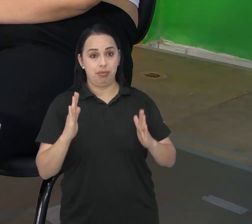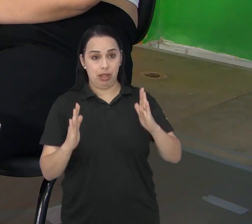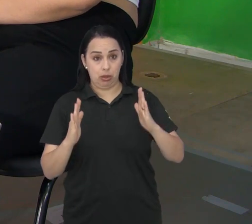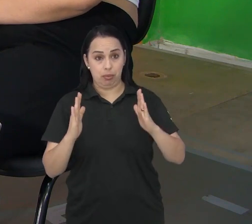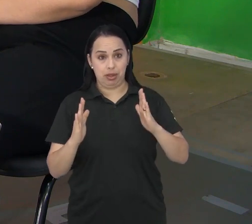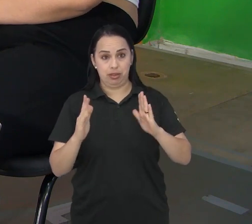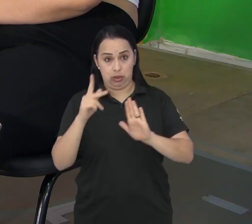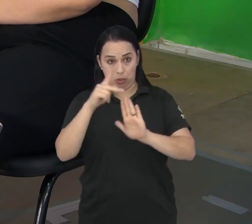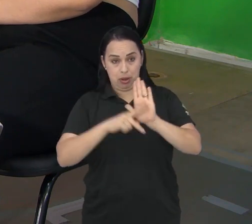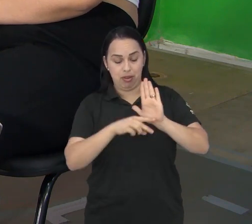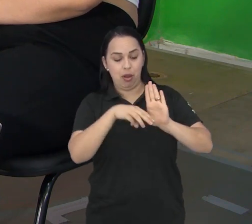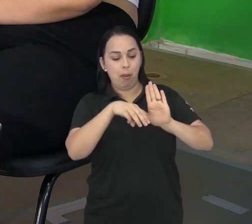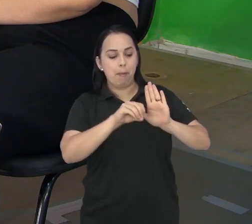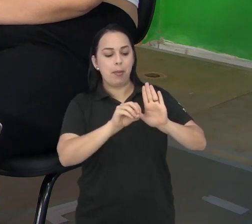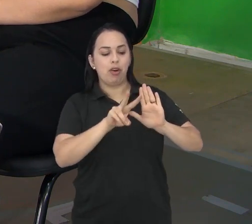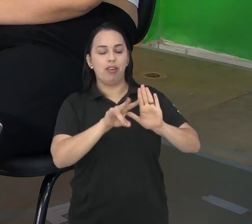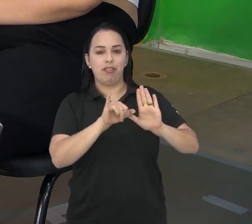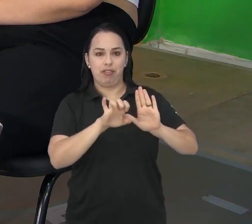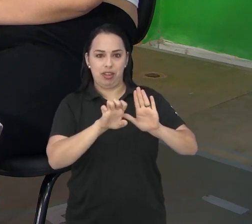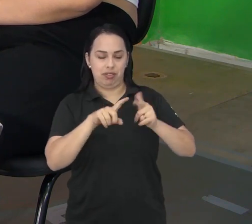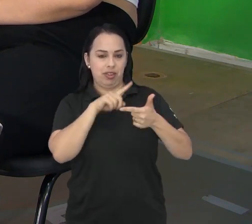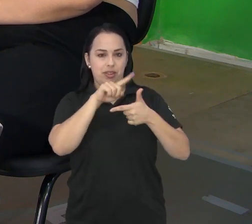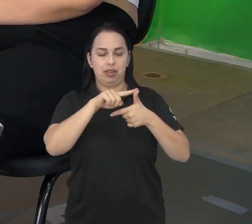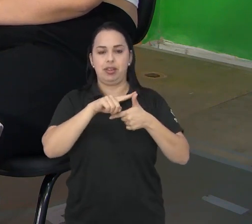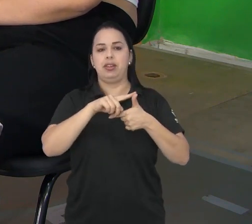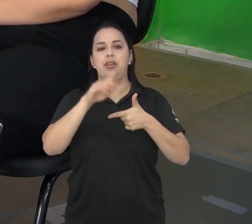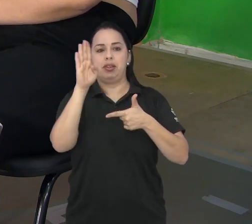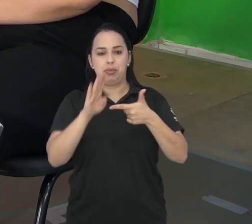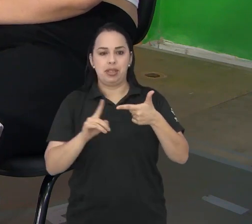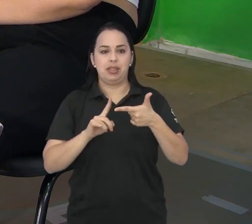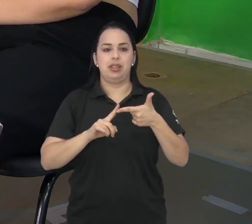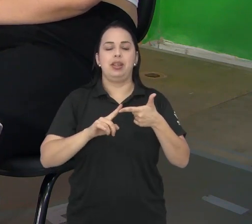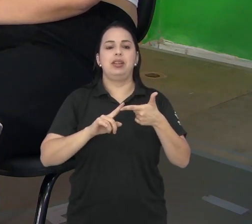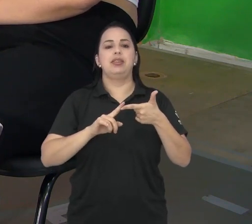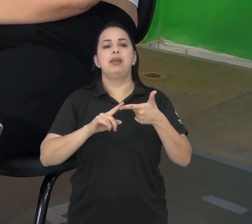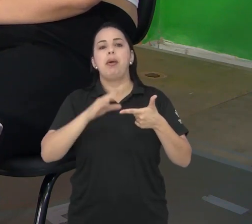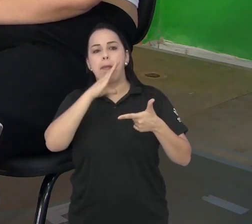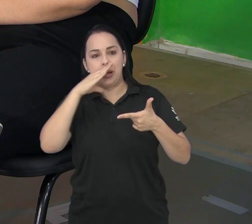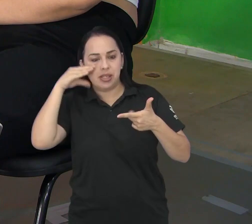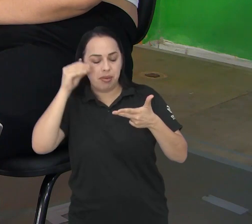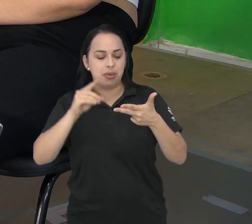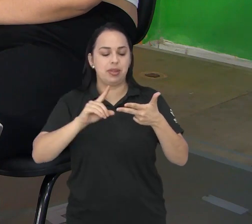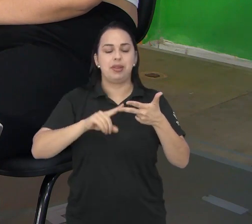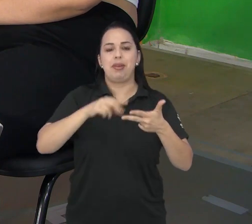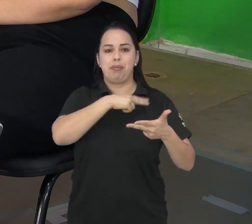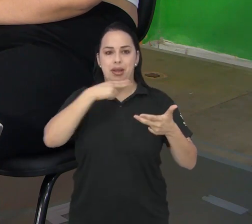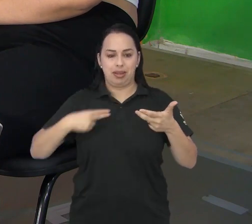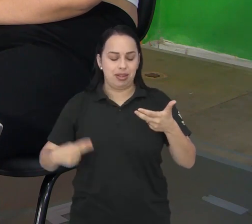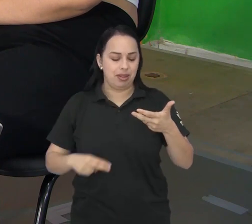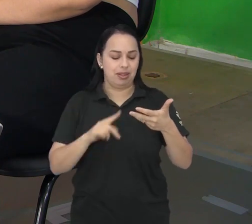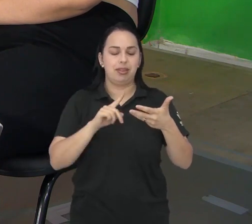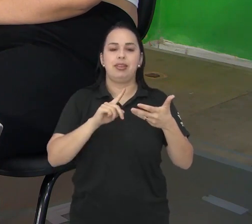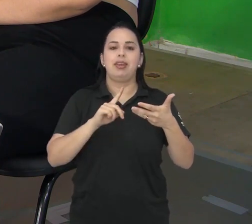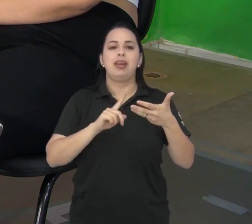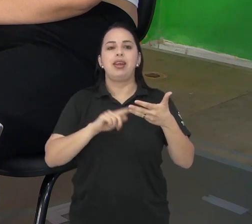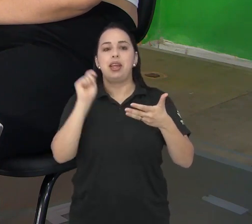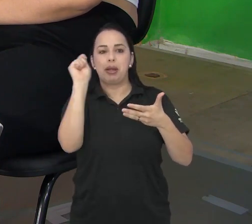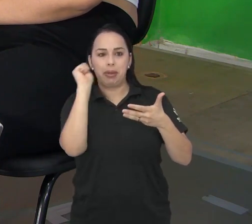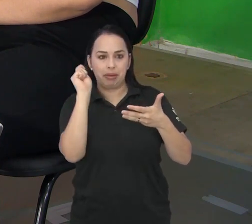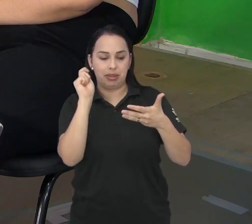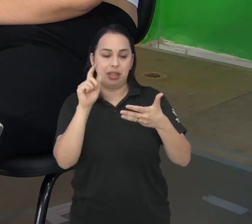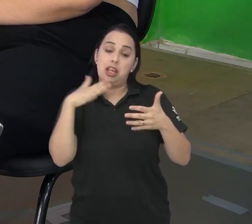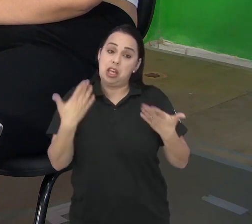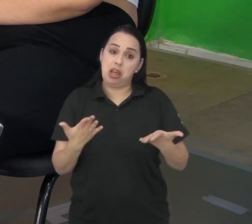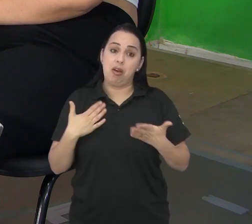No programa Move, a gente tem os brasileiros, moçambicanos, malauianos e noruegueses, né? E aí como eu fui para a